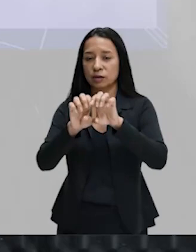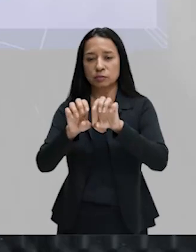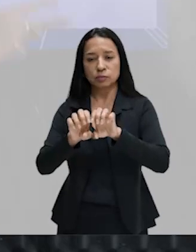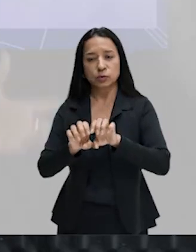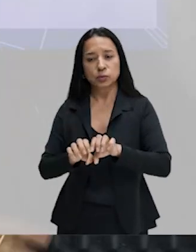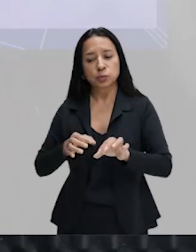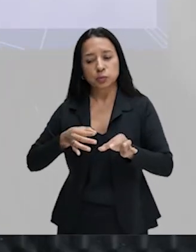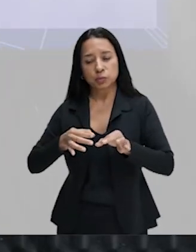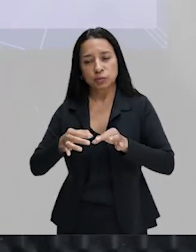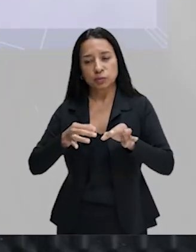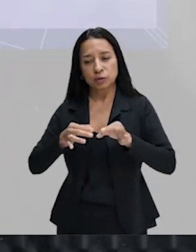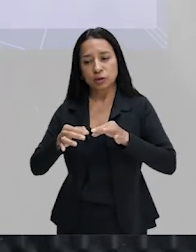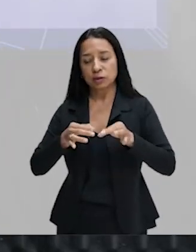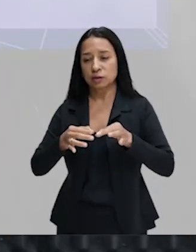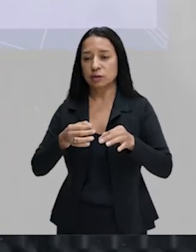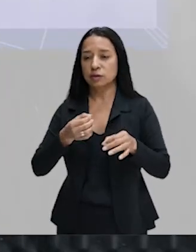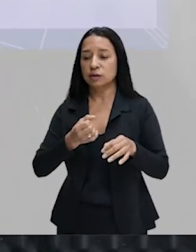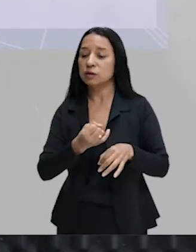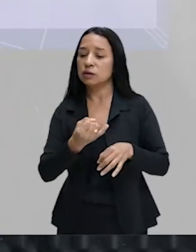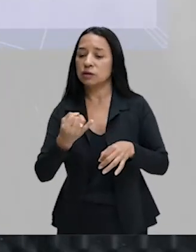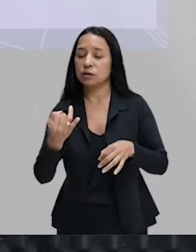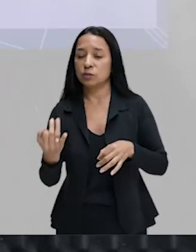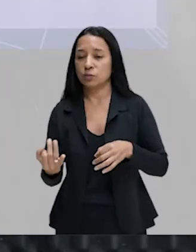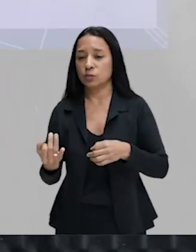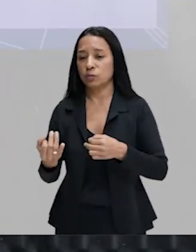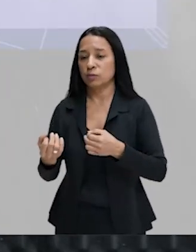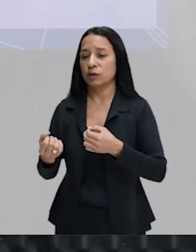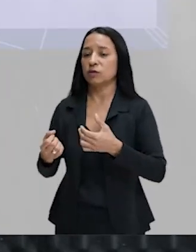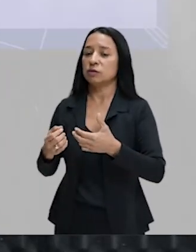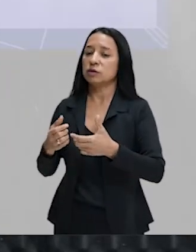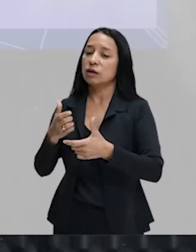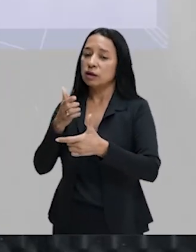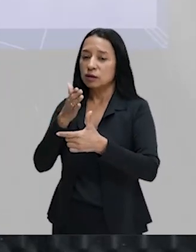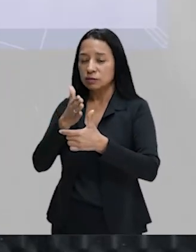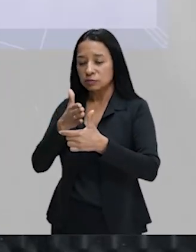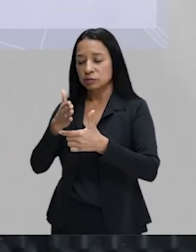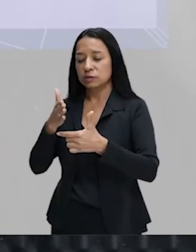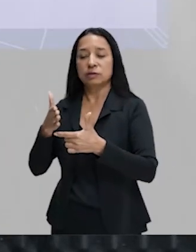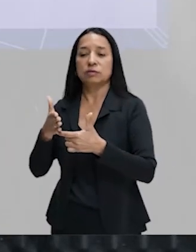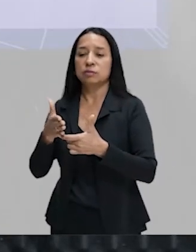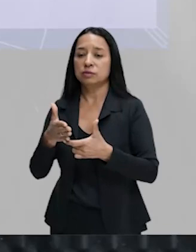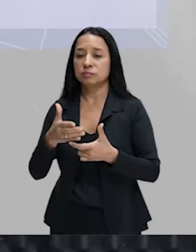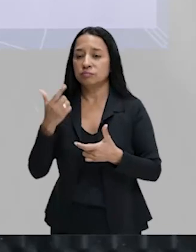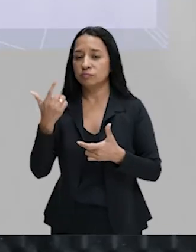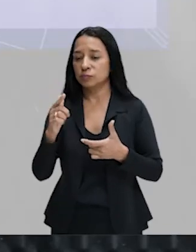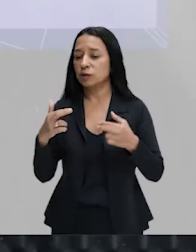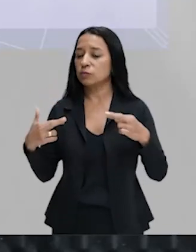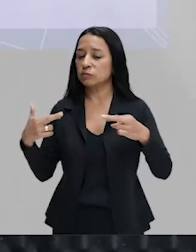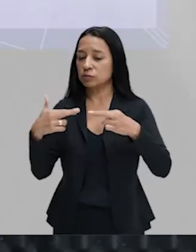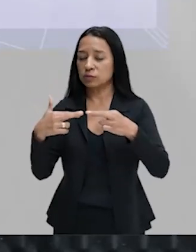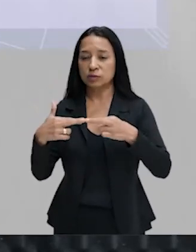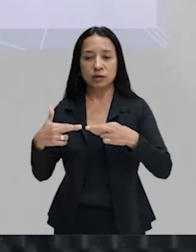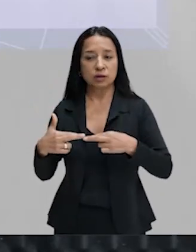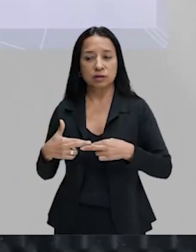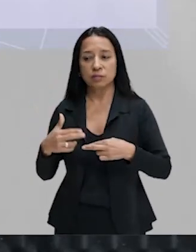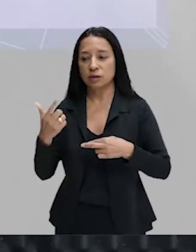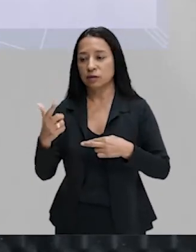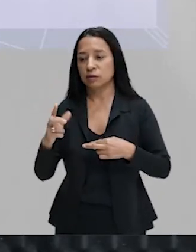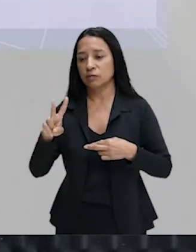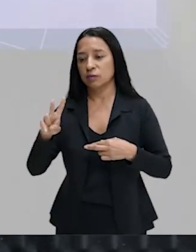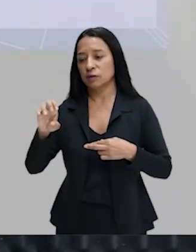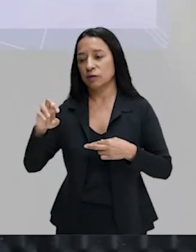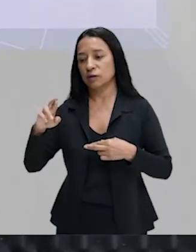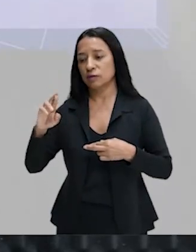aliterações ou número de sílabas. Então, não tem isso aí. Não tem rima, não tem verso, não tem